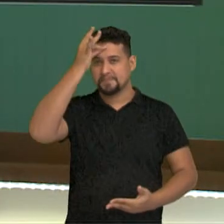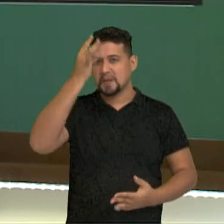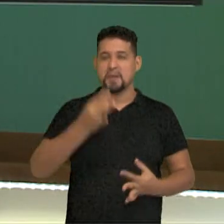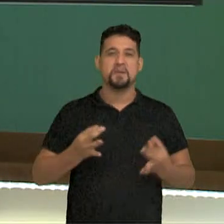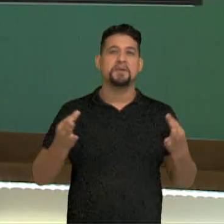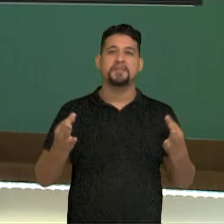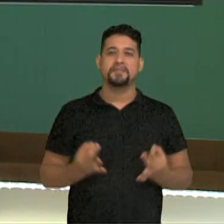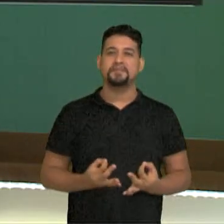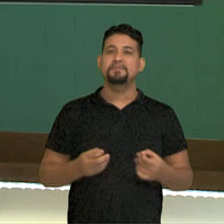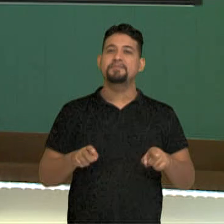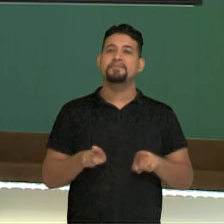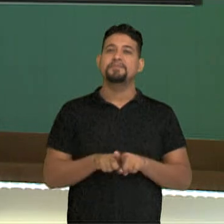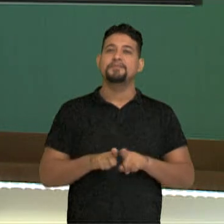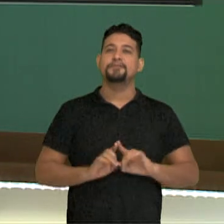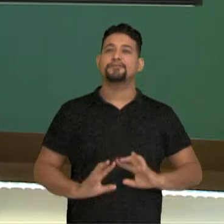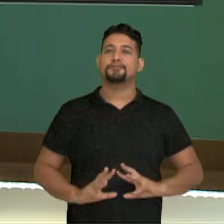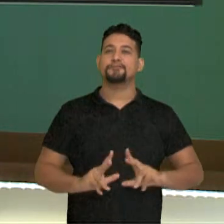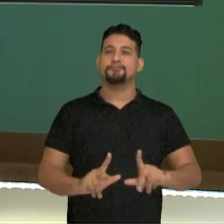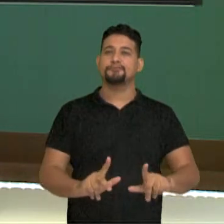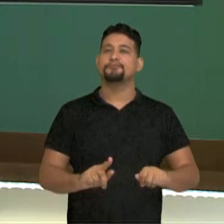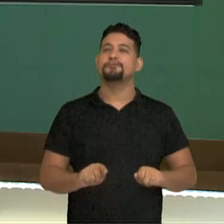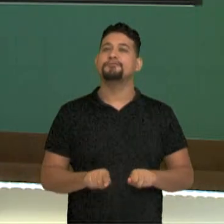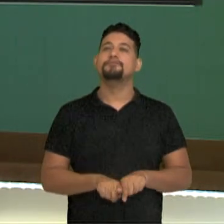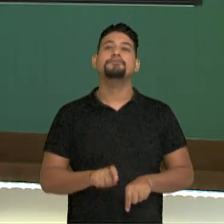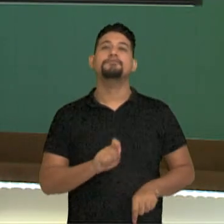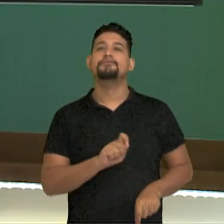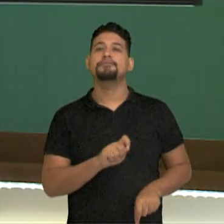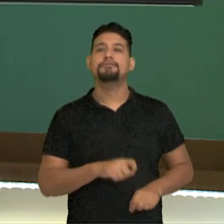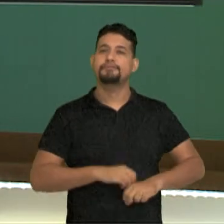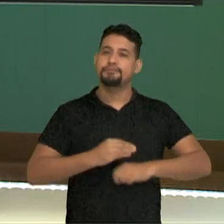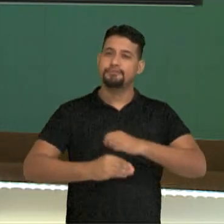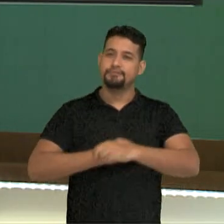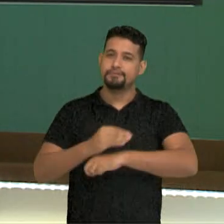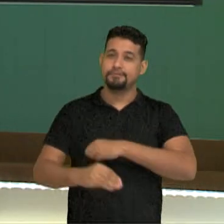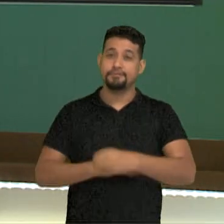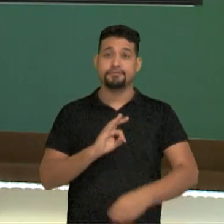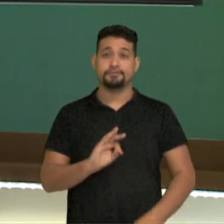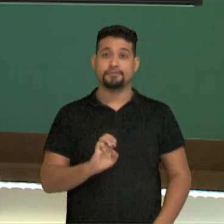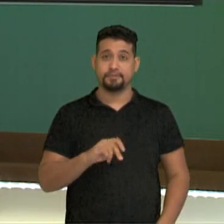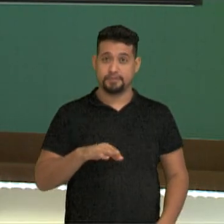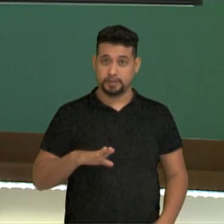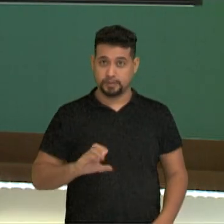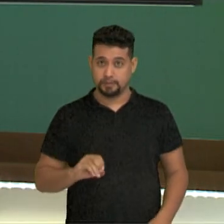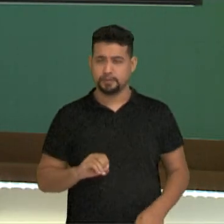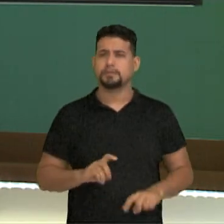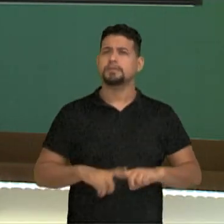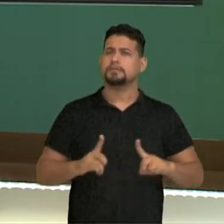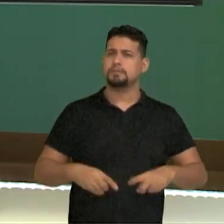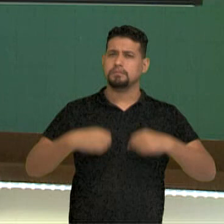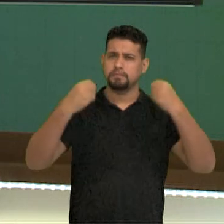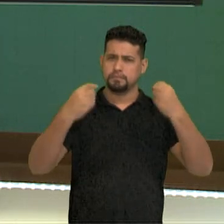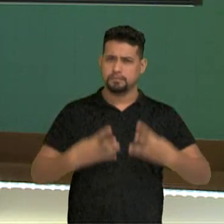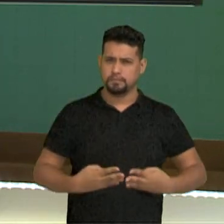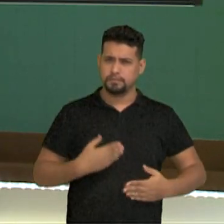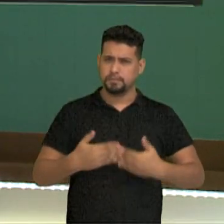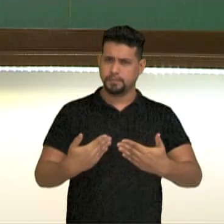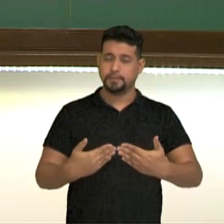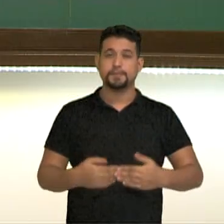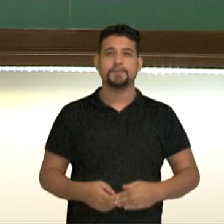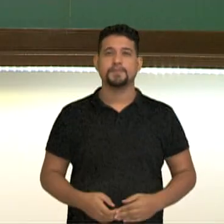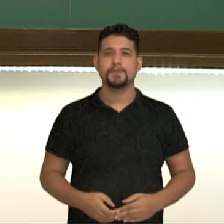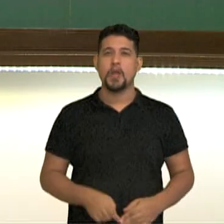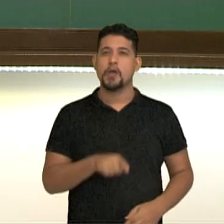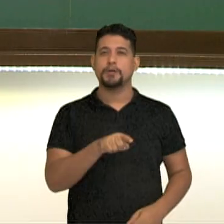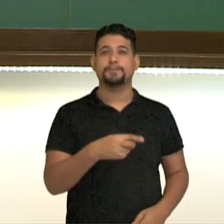bem as propriedades dos isolantes térmicos. Pessoal, indo adiante. Ei, você